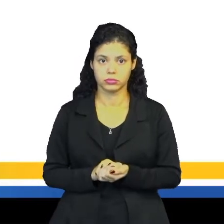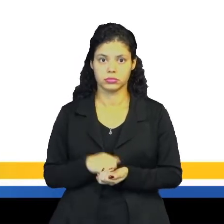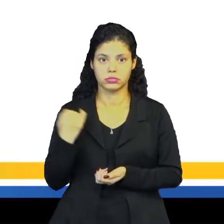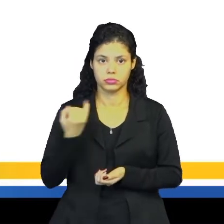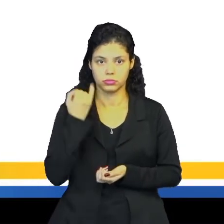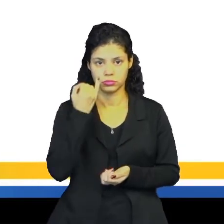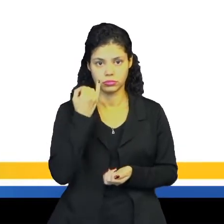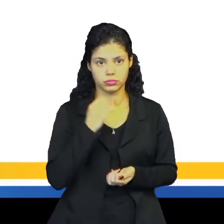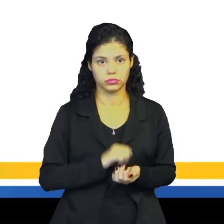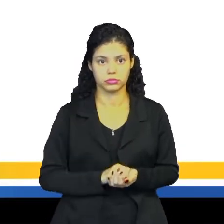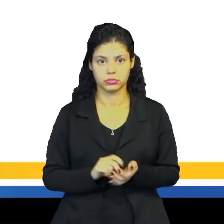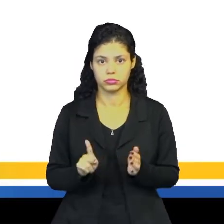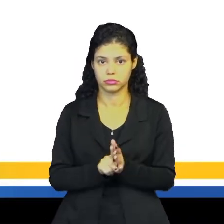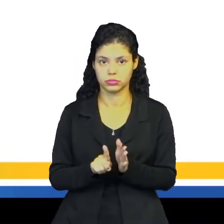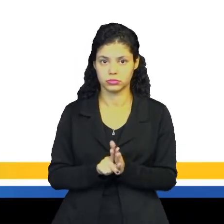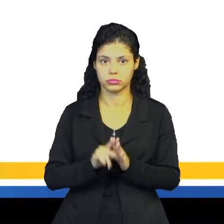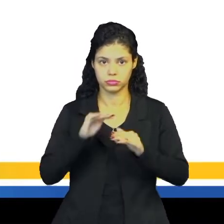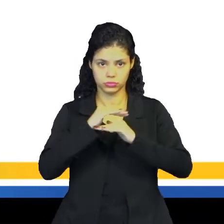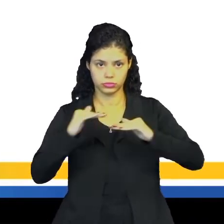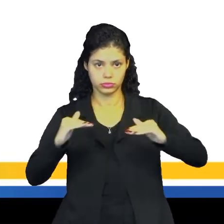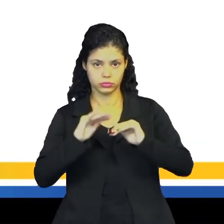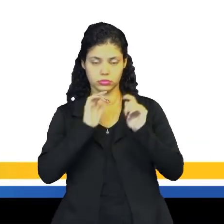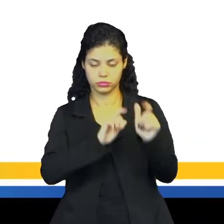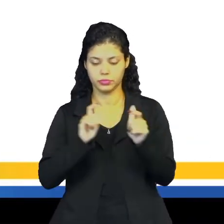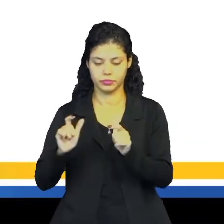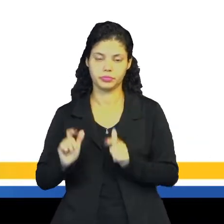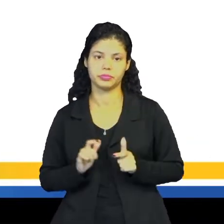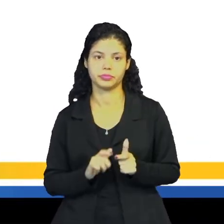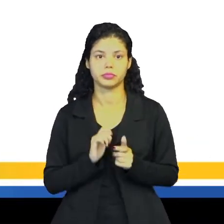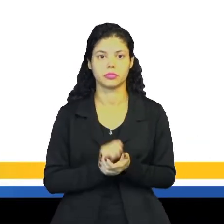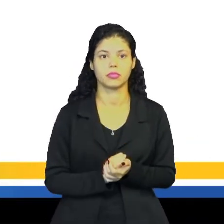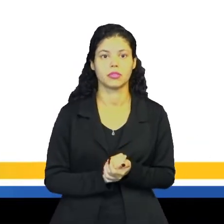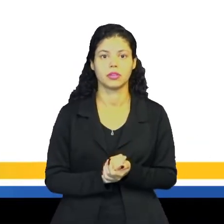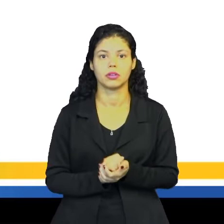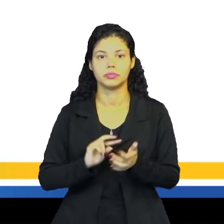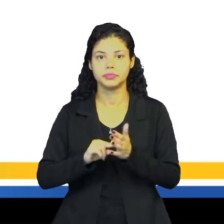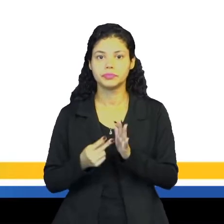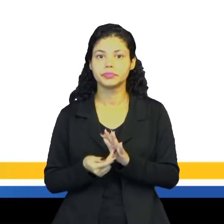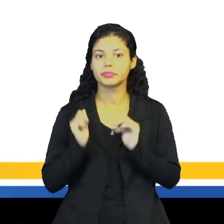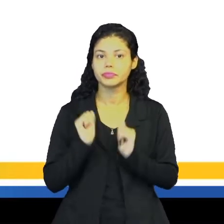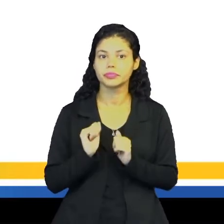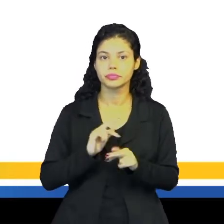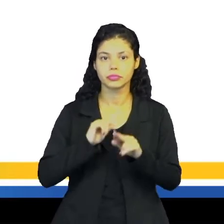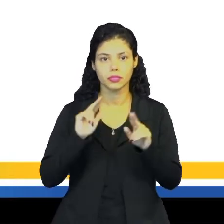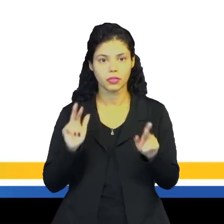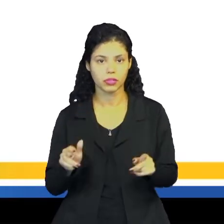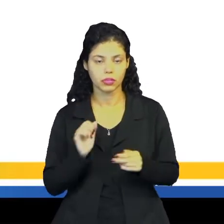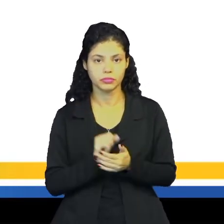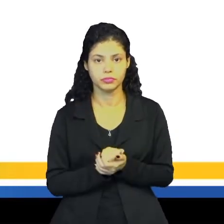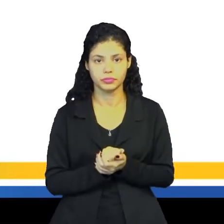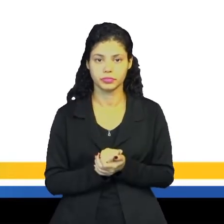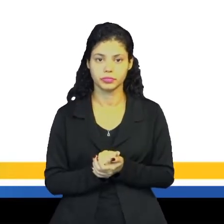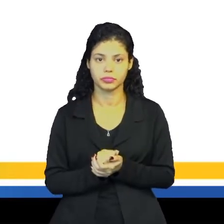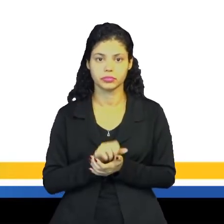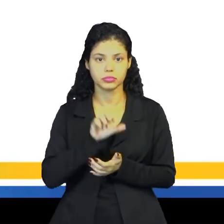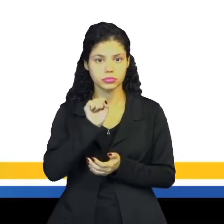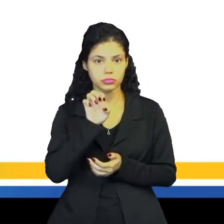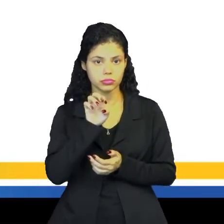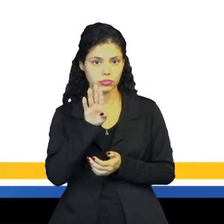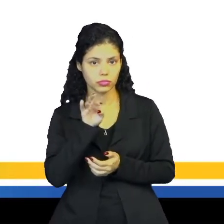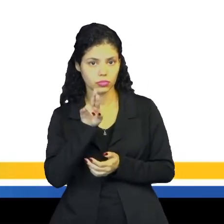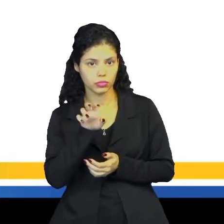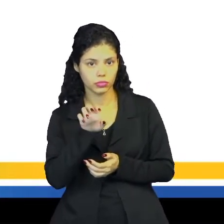dias específicos, né, e a superfícies de locais. Os significados dela podem variar, né, ser